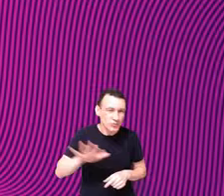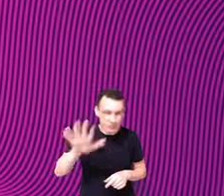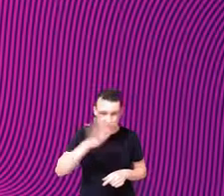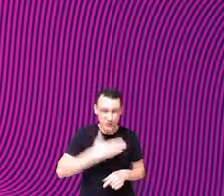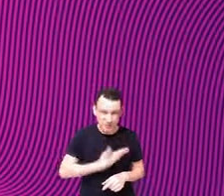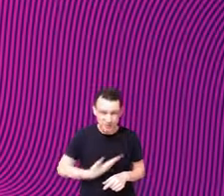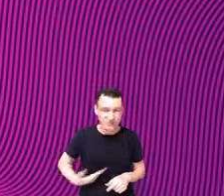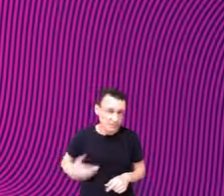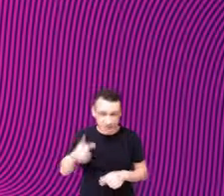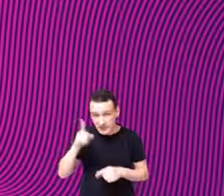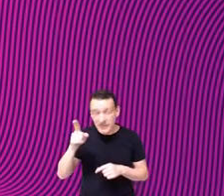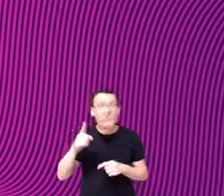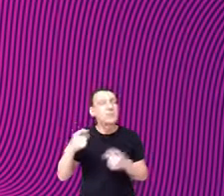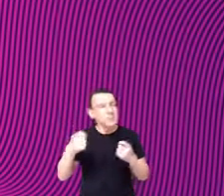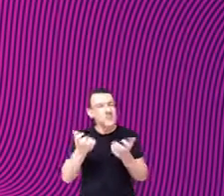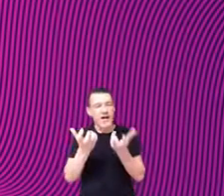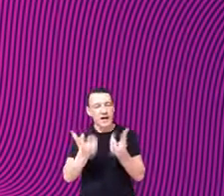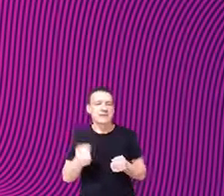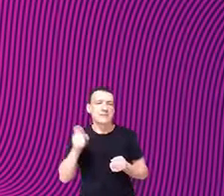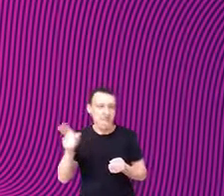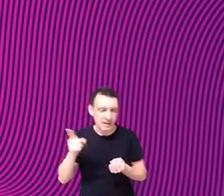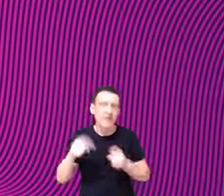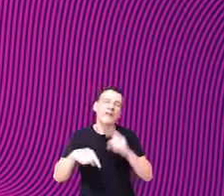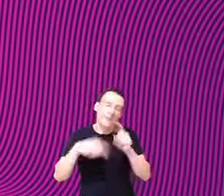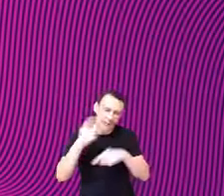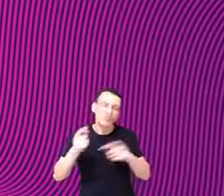conseguiria implementar essas medidas.